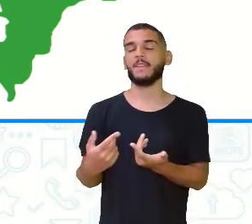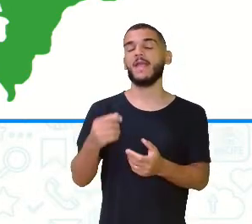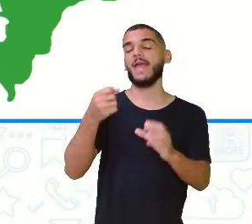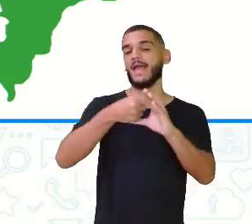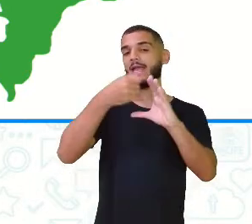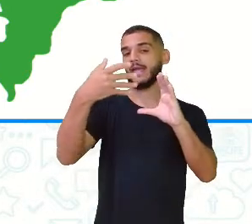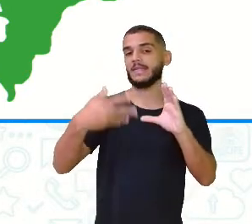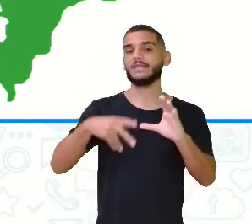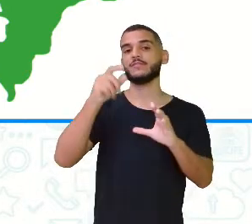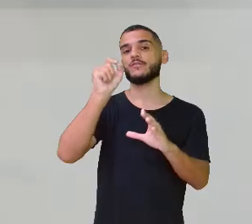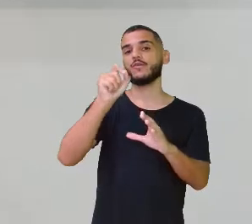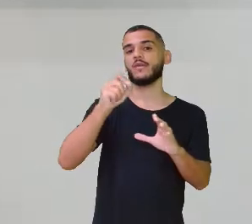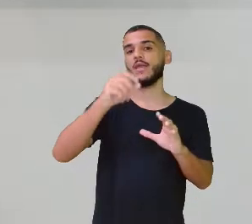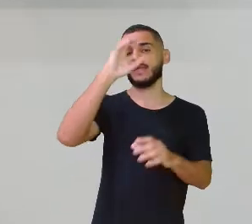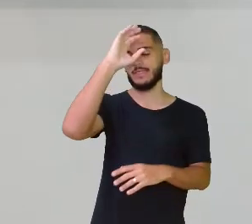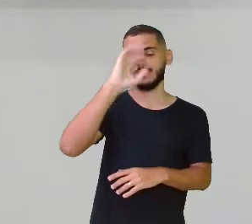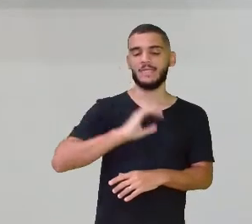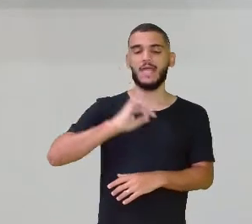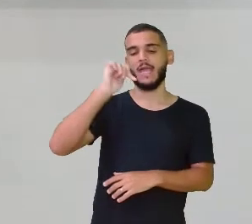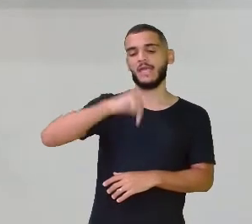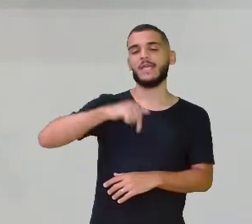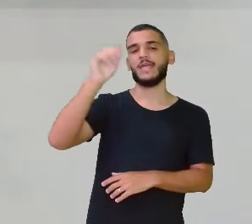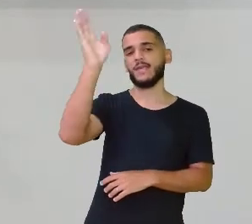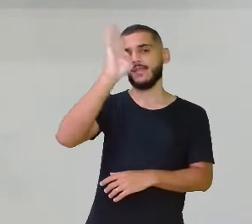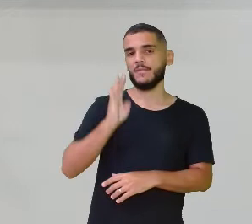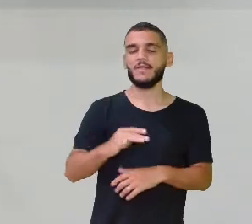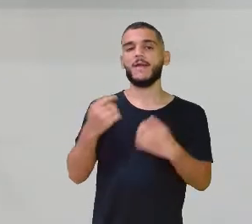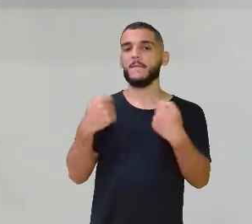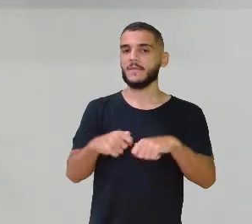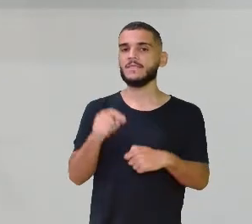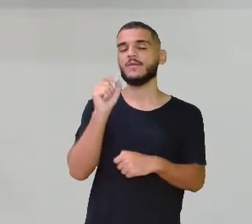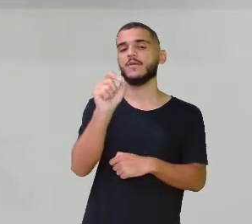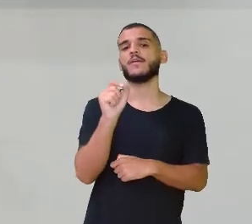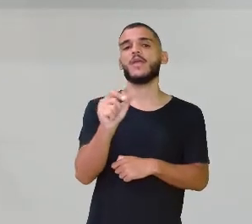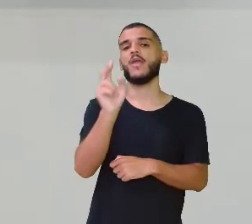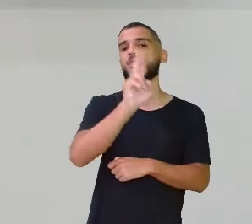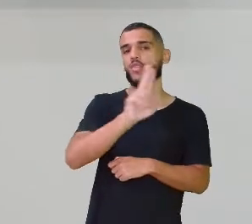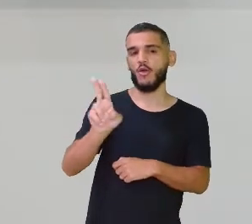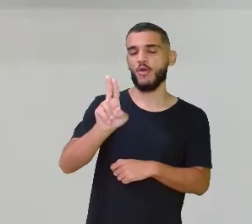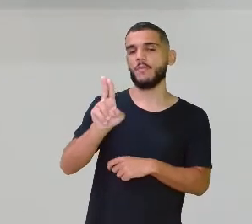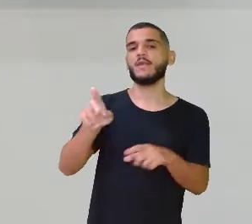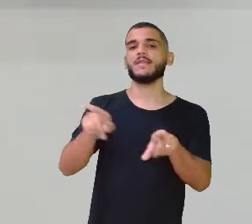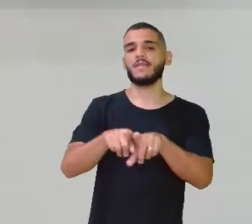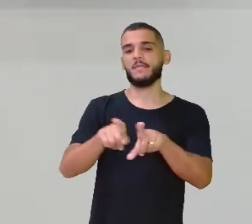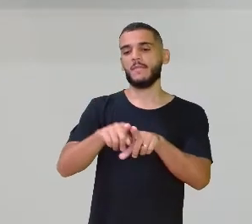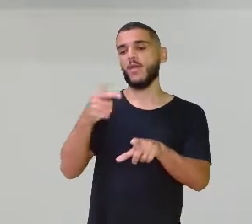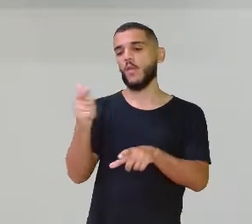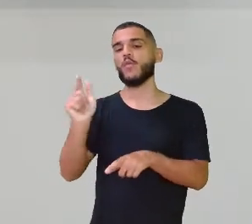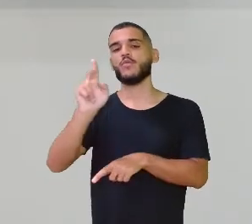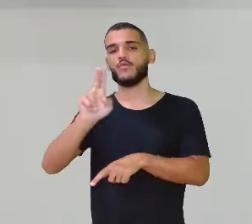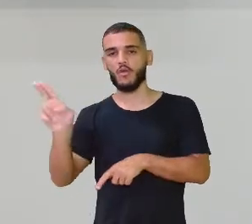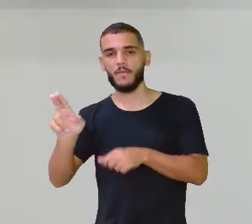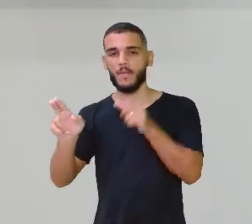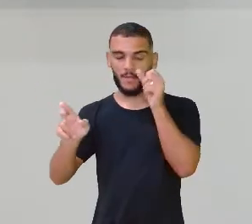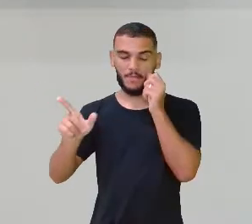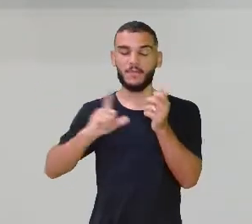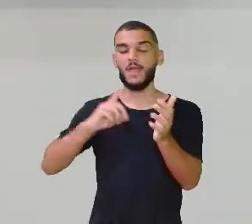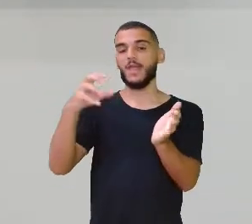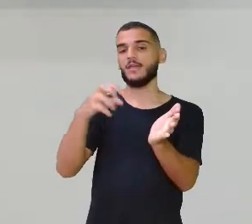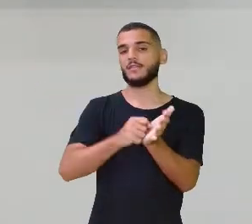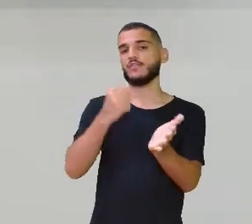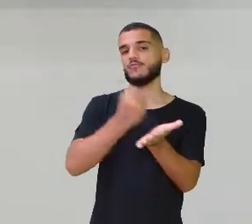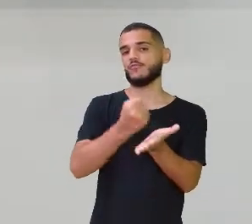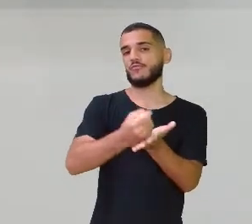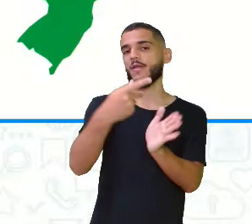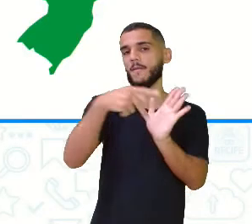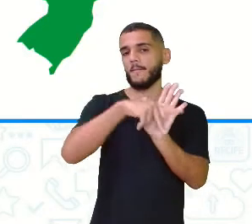caracterizado como cidadão aqui no Brasil, você precisa de um nome e de um sobrenome. Porque esse registro vai estar nos seus documentos. E